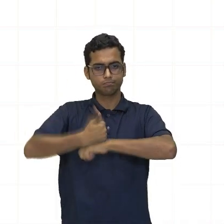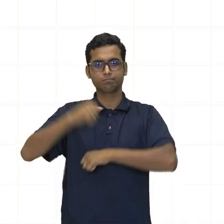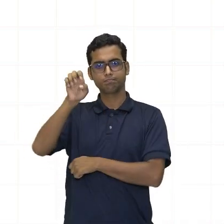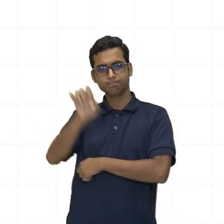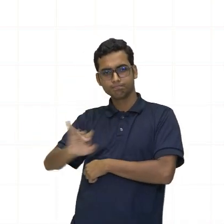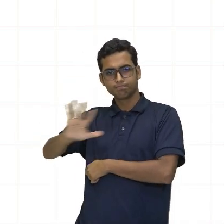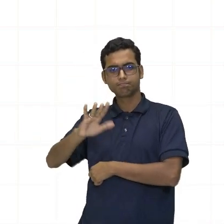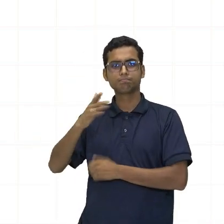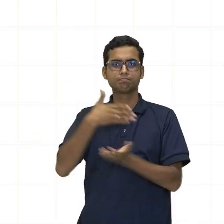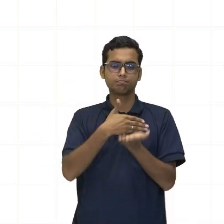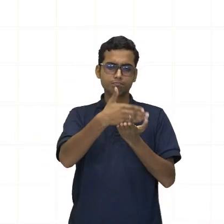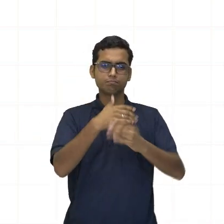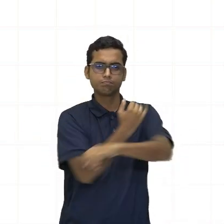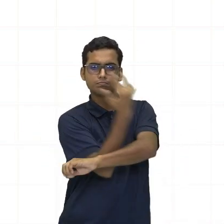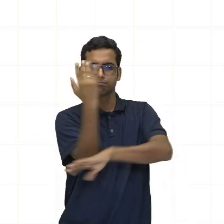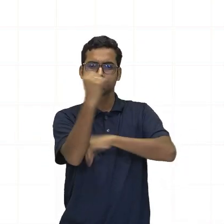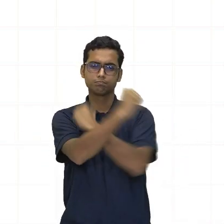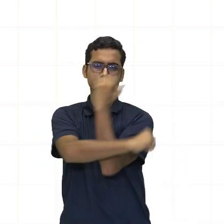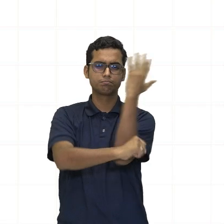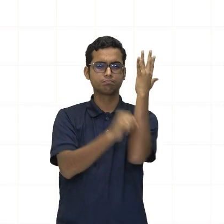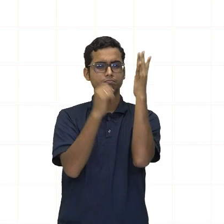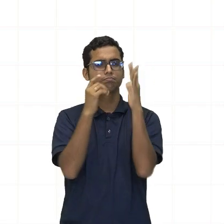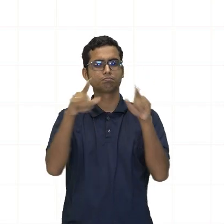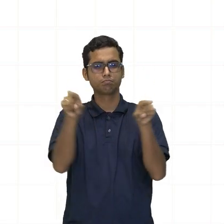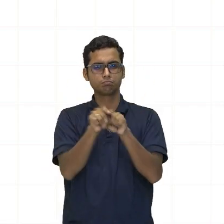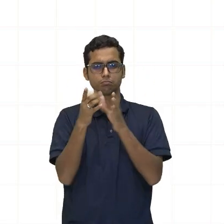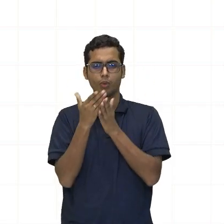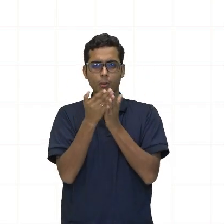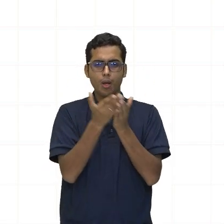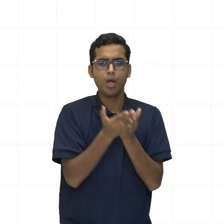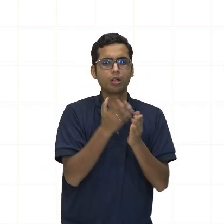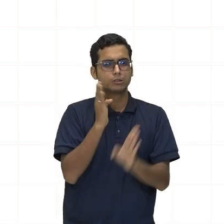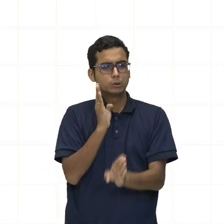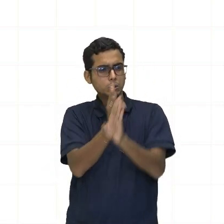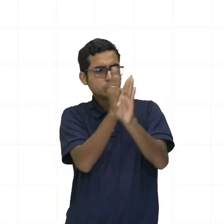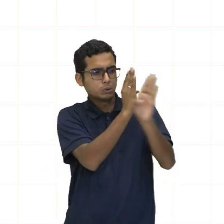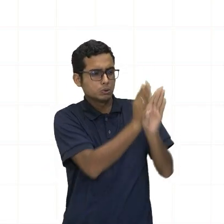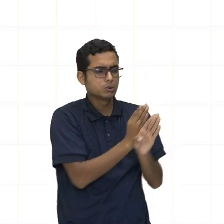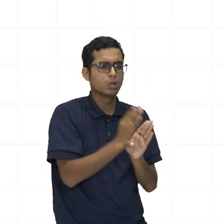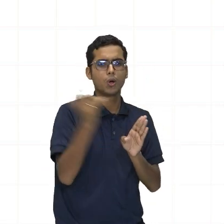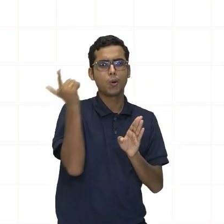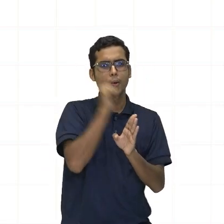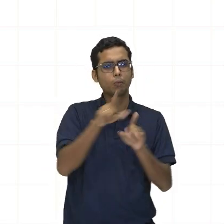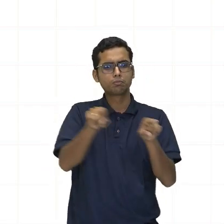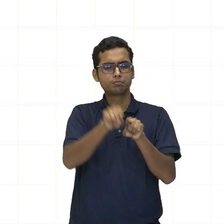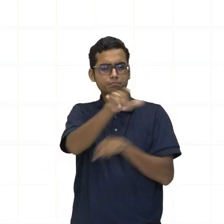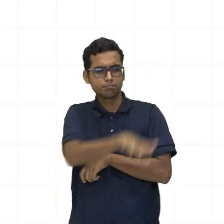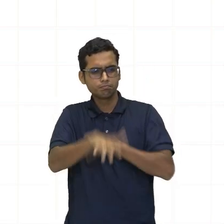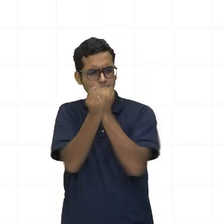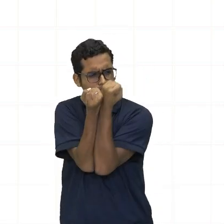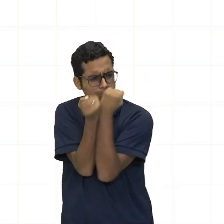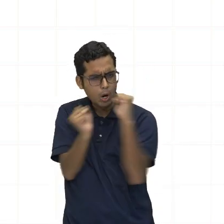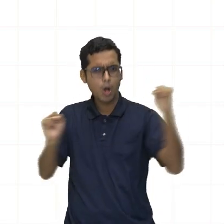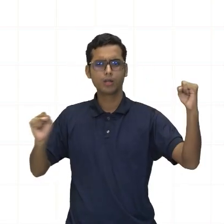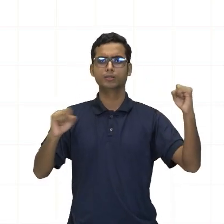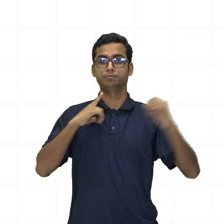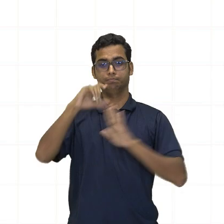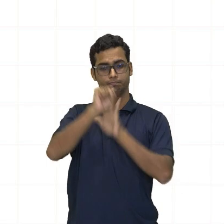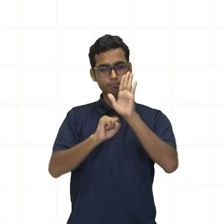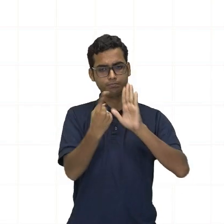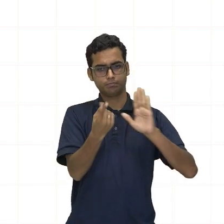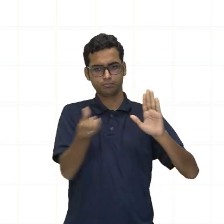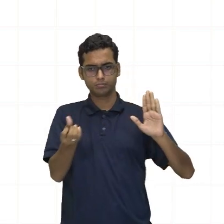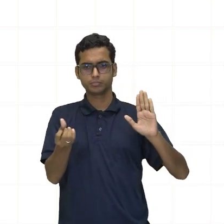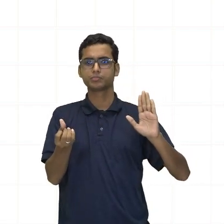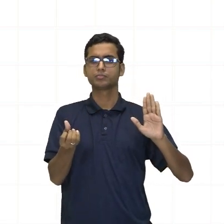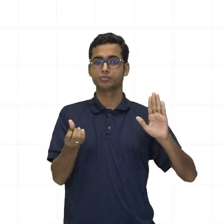nas densas florestas e desvendar os segredos dessa imensa área. Então, a partir do século XVI, a